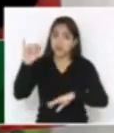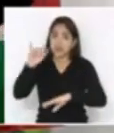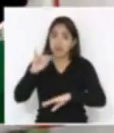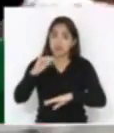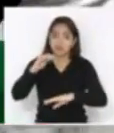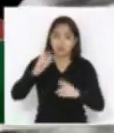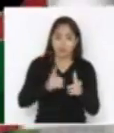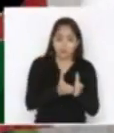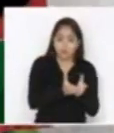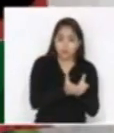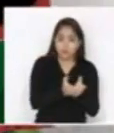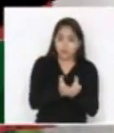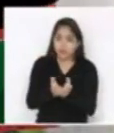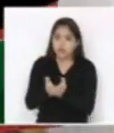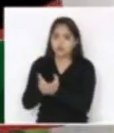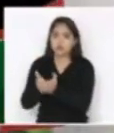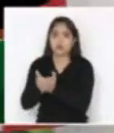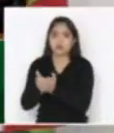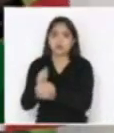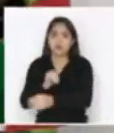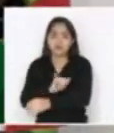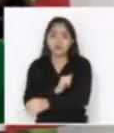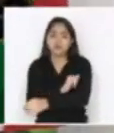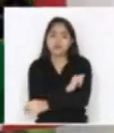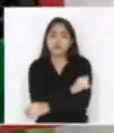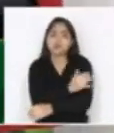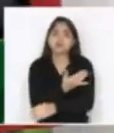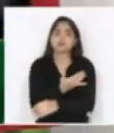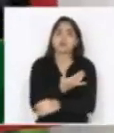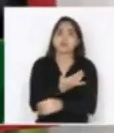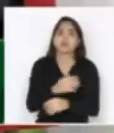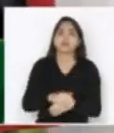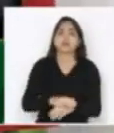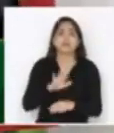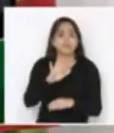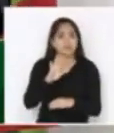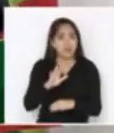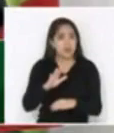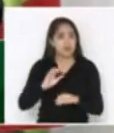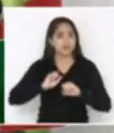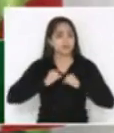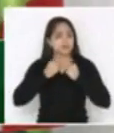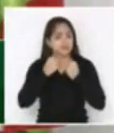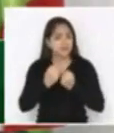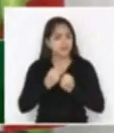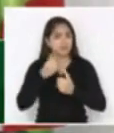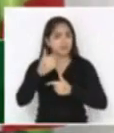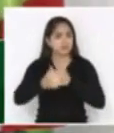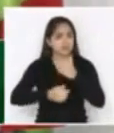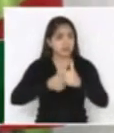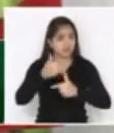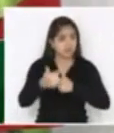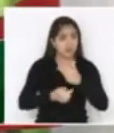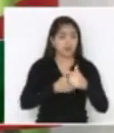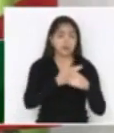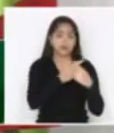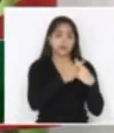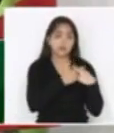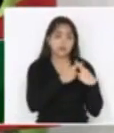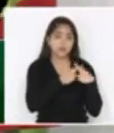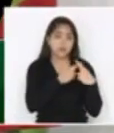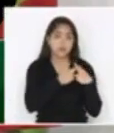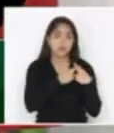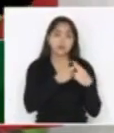portinho. Hoje é um dos grandes portos. Fruto do quê? De muito trabalho, de muita responsabilidade com a